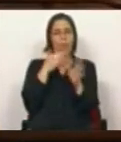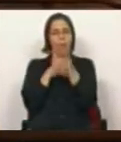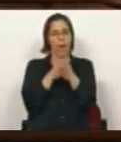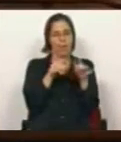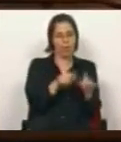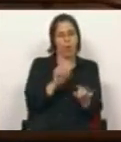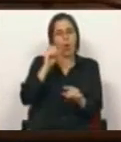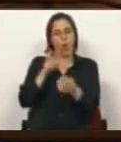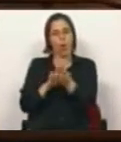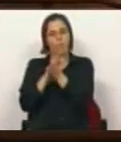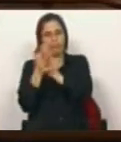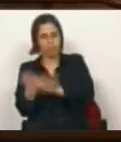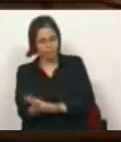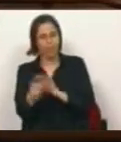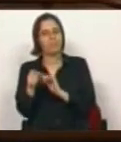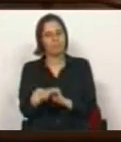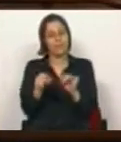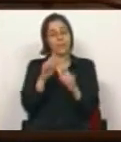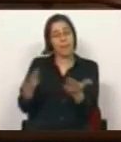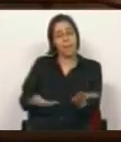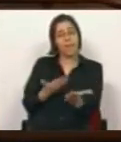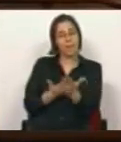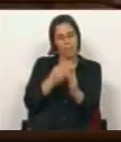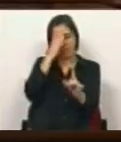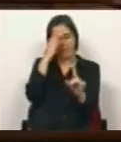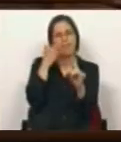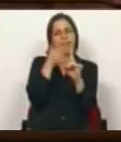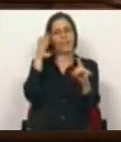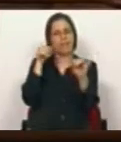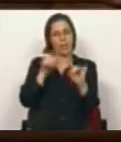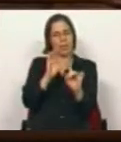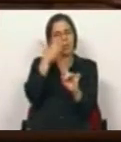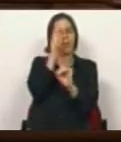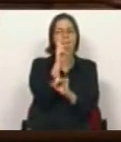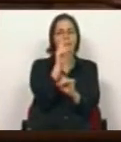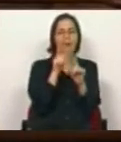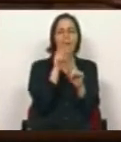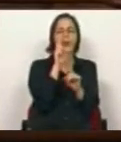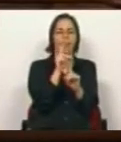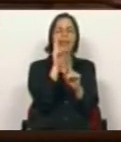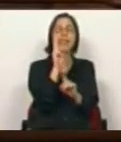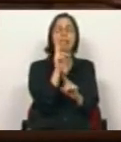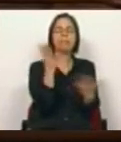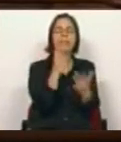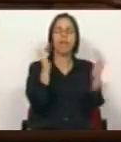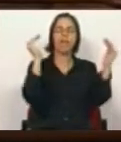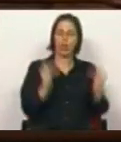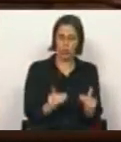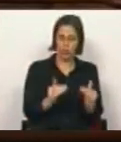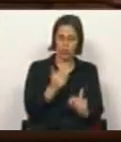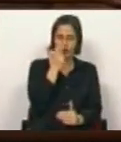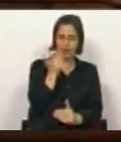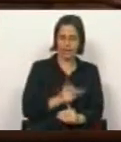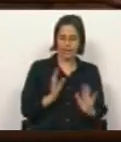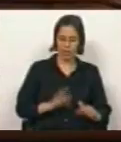reutilização ou a sua reciclagem, e esta proposta incide exatamente no primeiro R, isto é, no R da redução dos